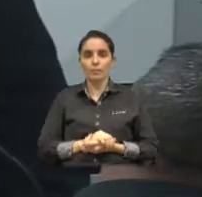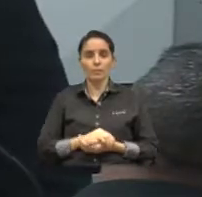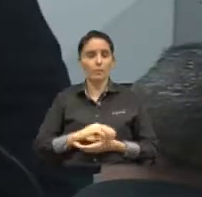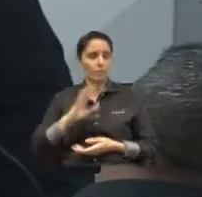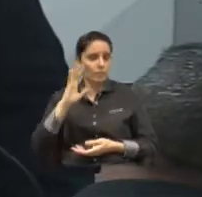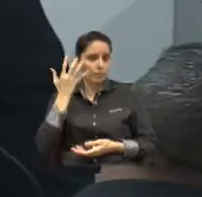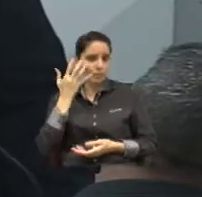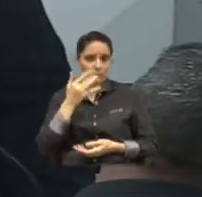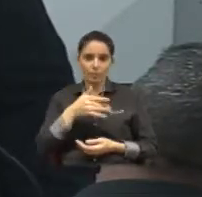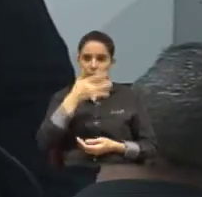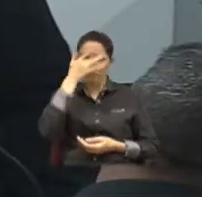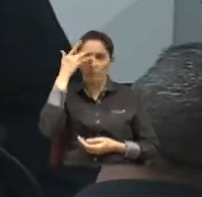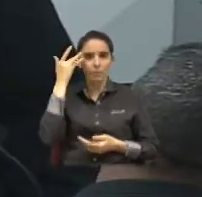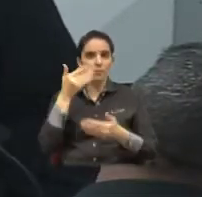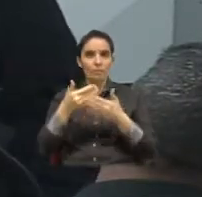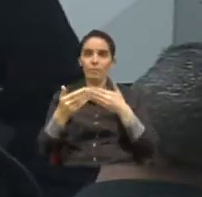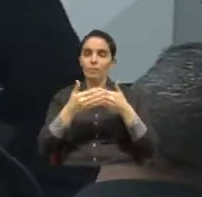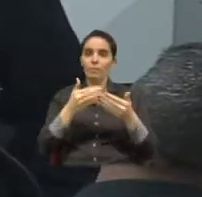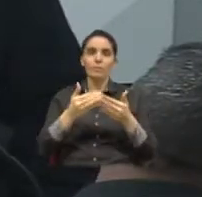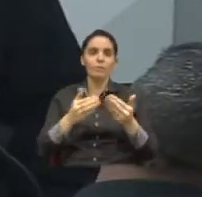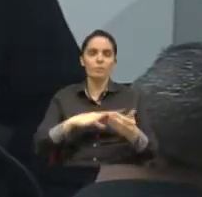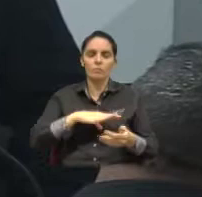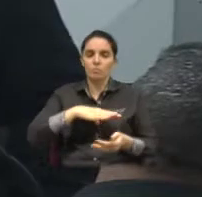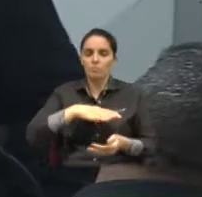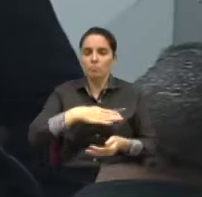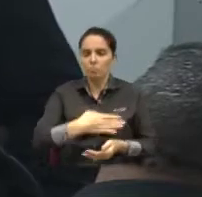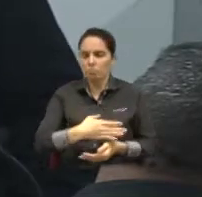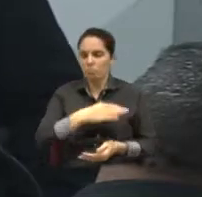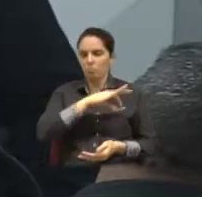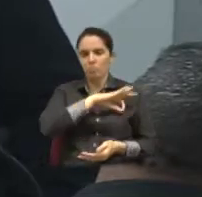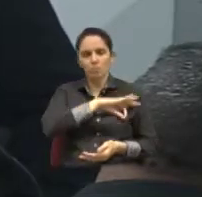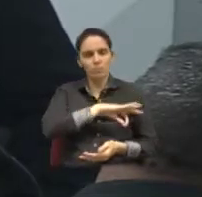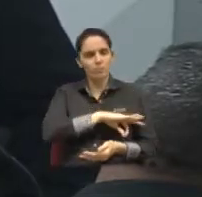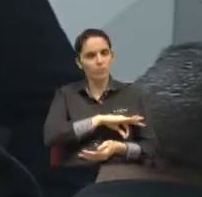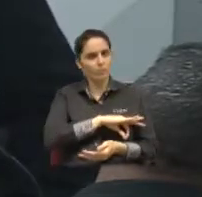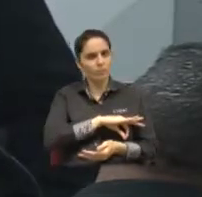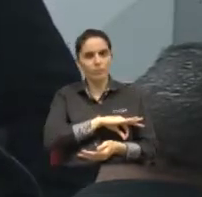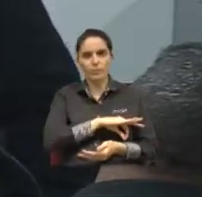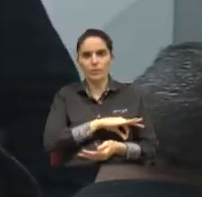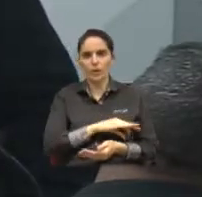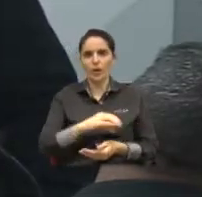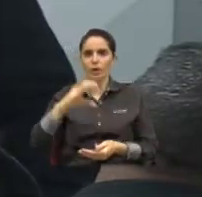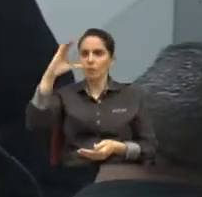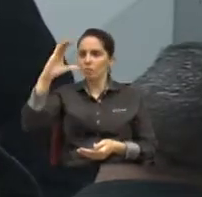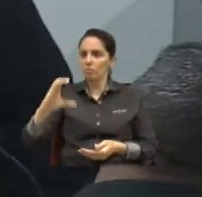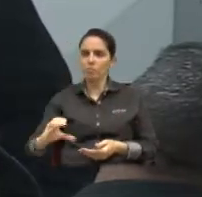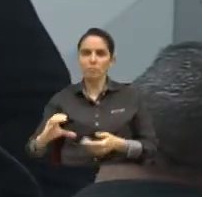for, seja algum policial, seja algum cidadão comum,